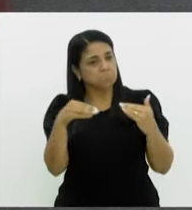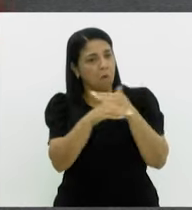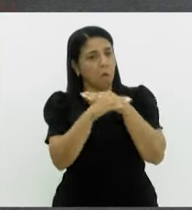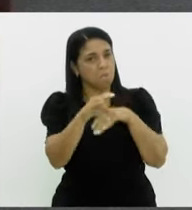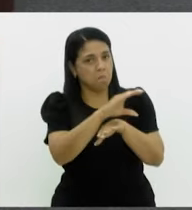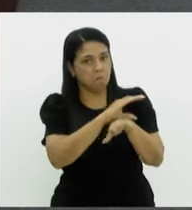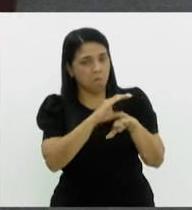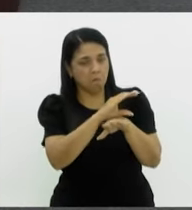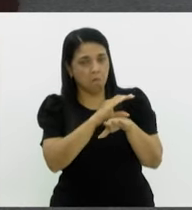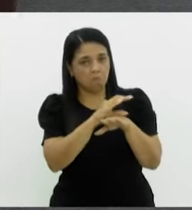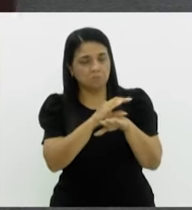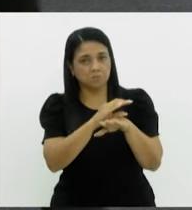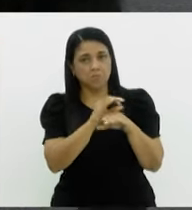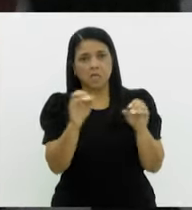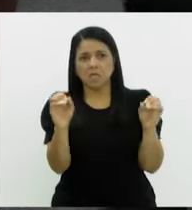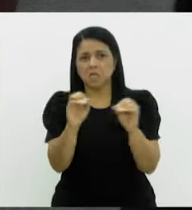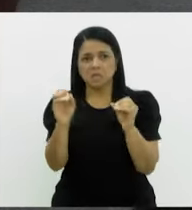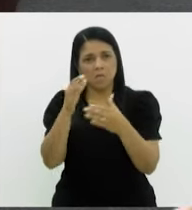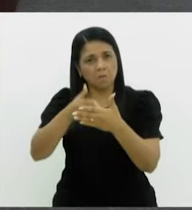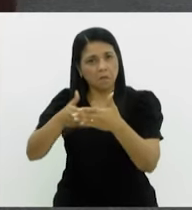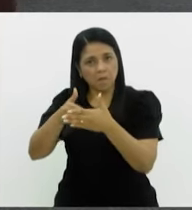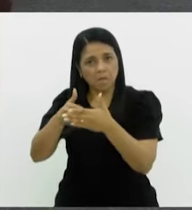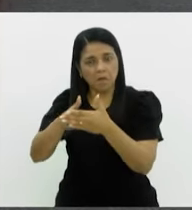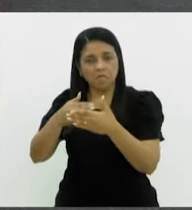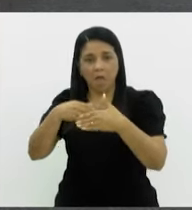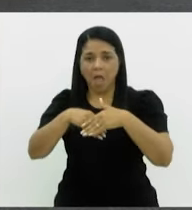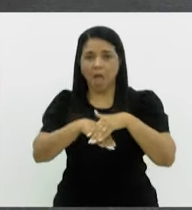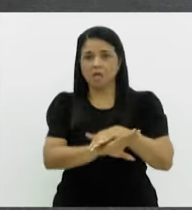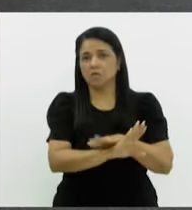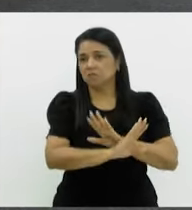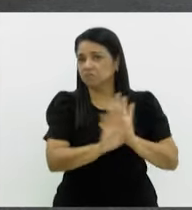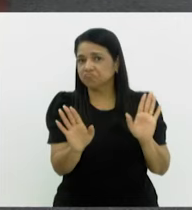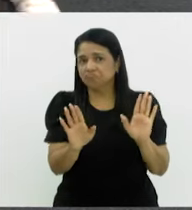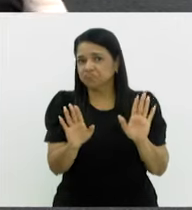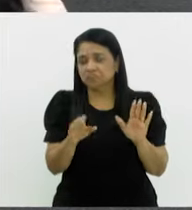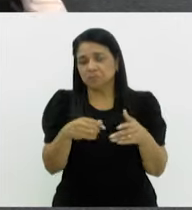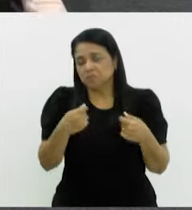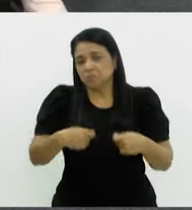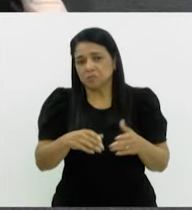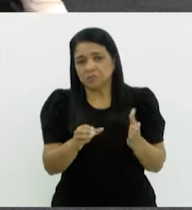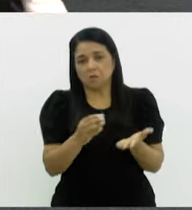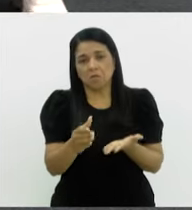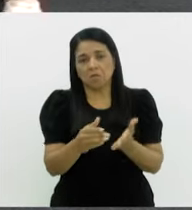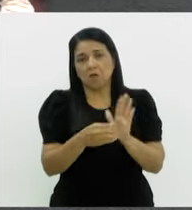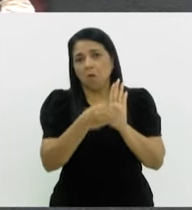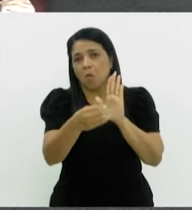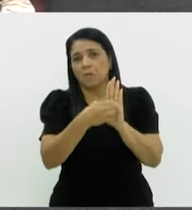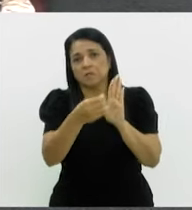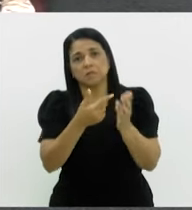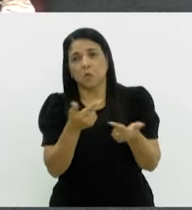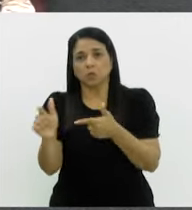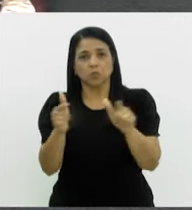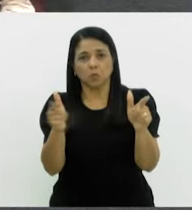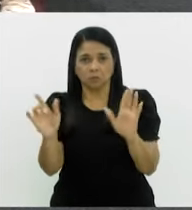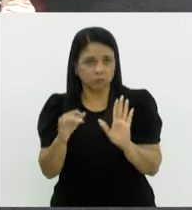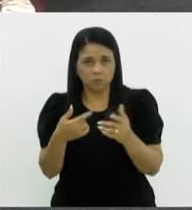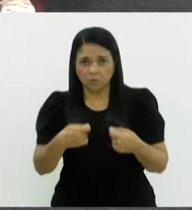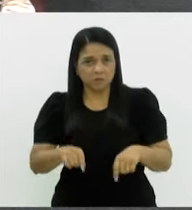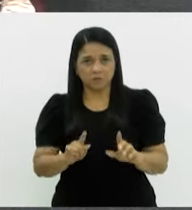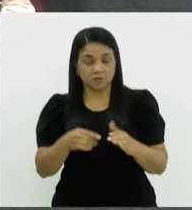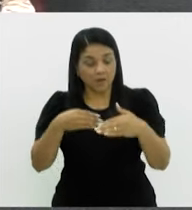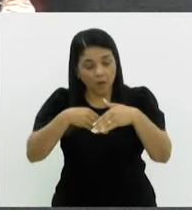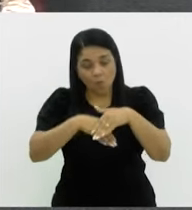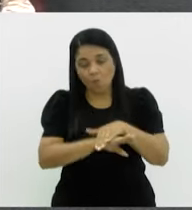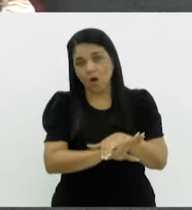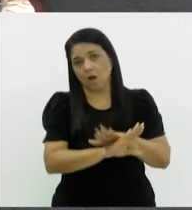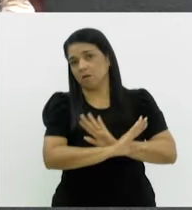ninguém obstaculou, vá arquivo, pô. Não tem que colher outros pareceres. Sabe, eu não, porque aqui é o seguinte,